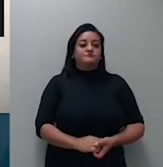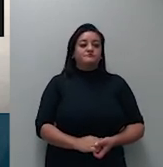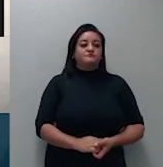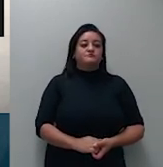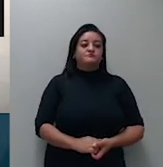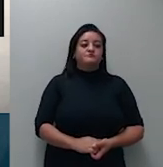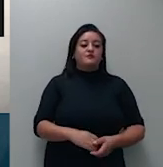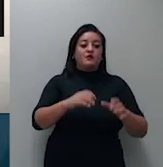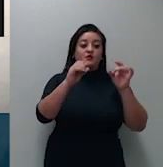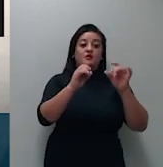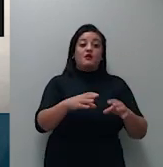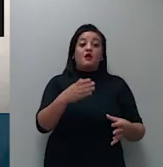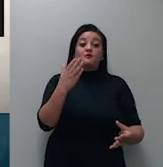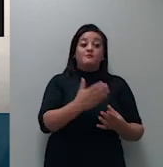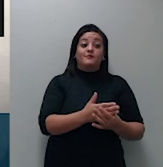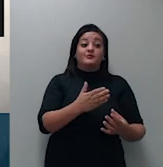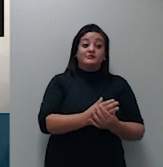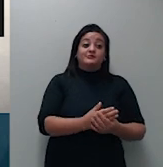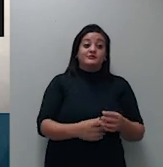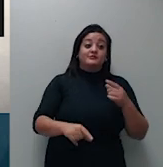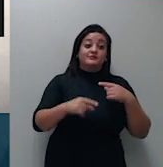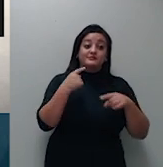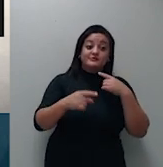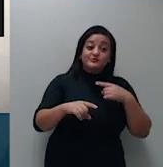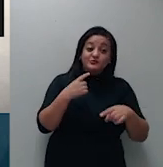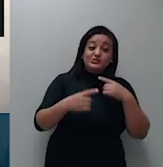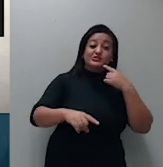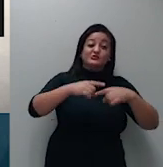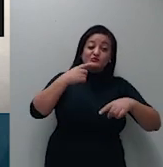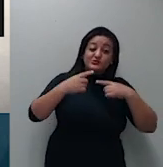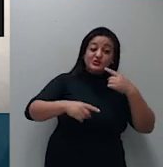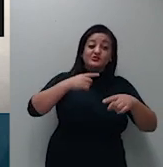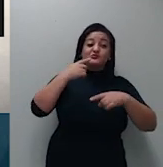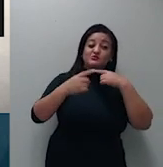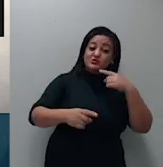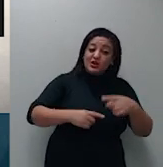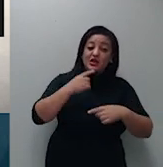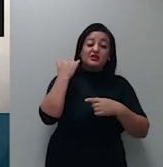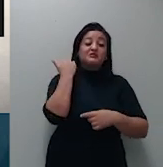bota salientar foi um caso discutido aqui